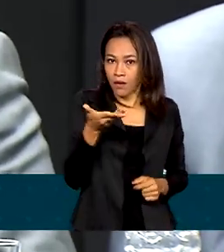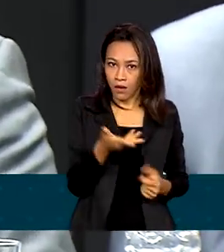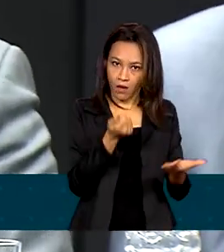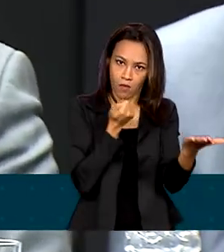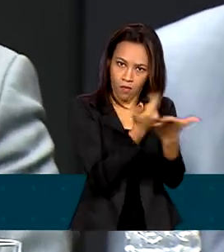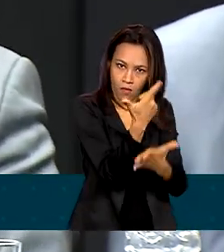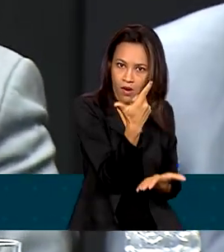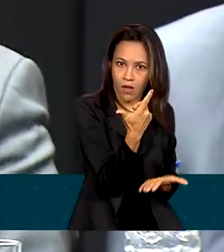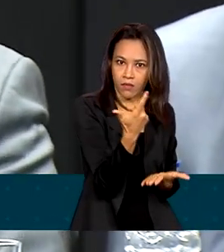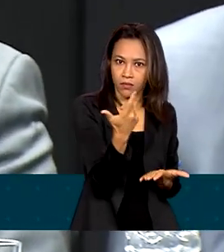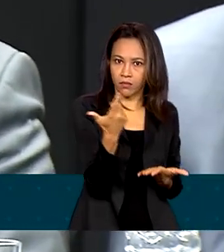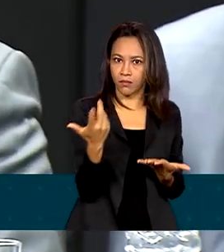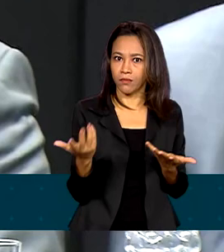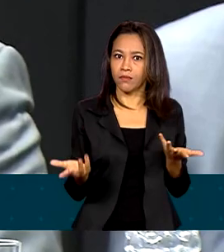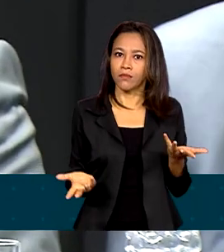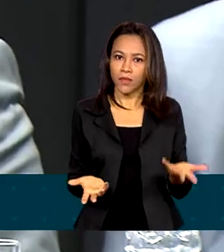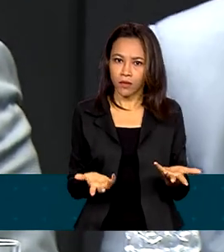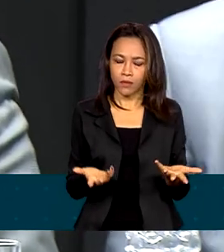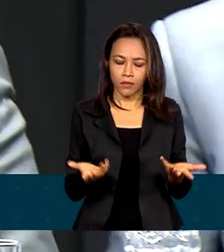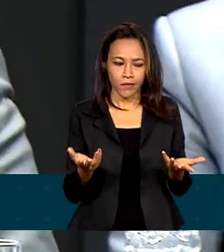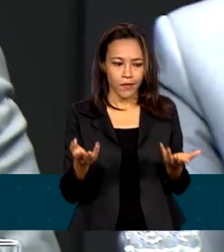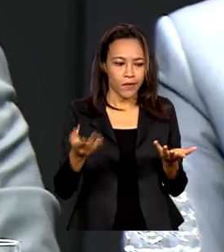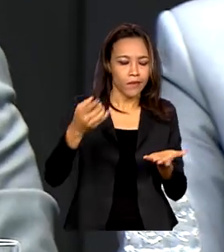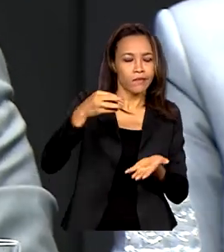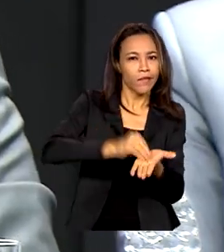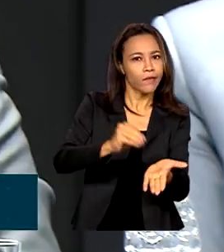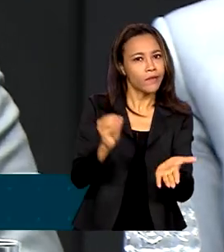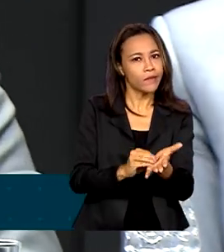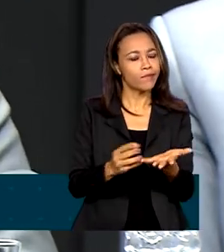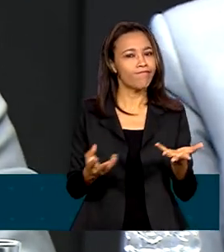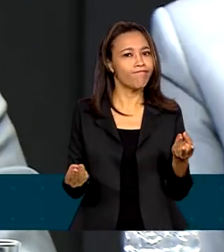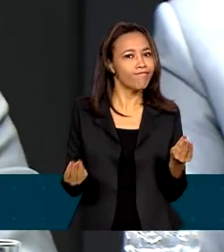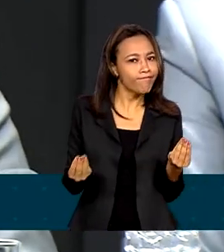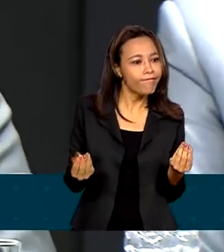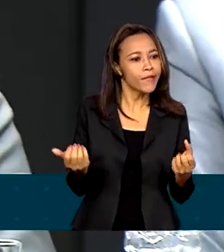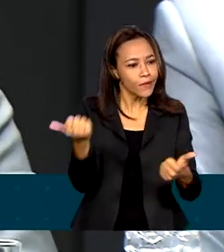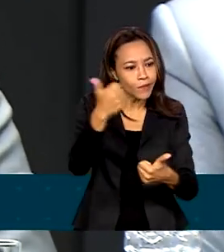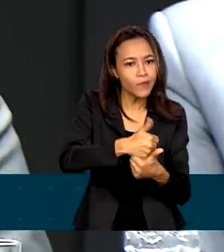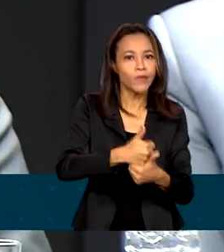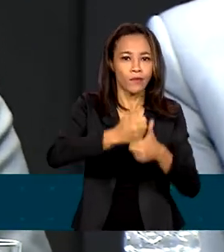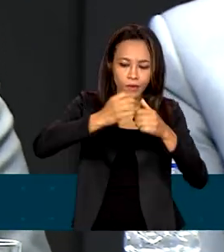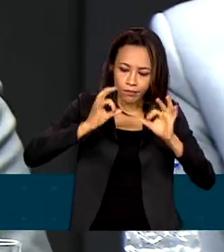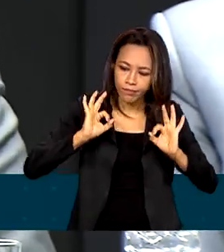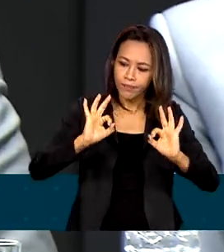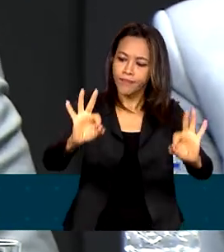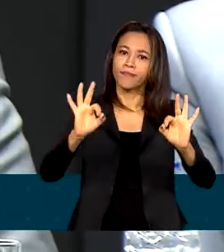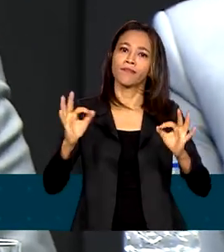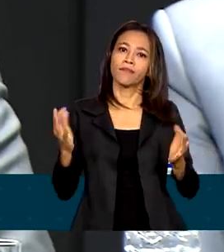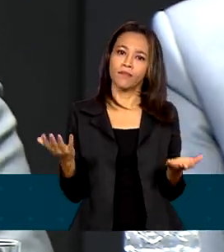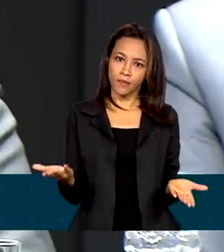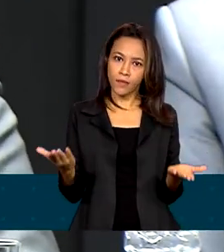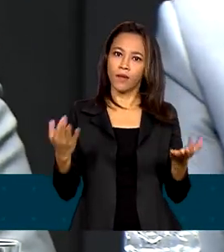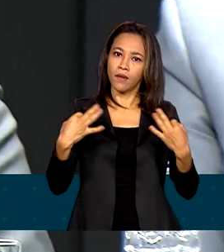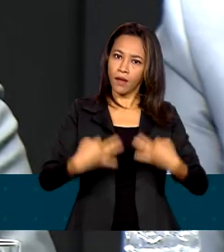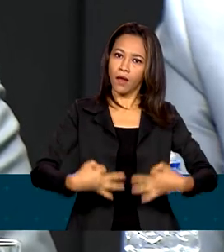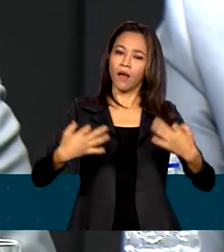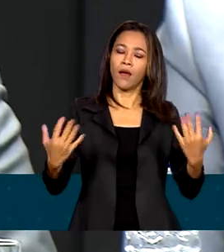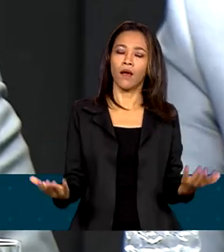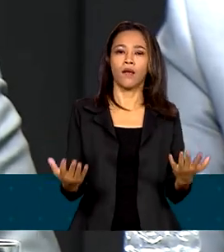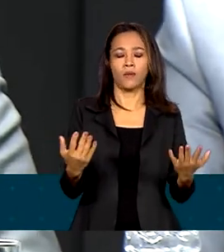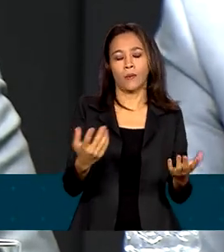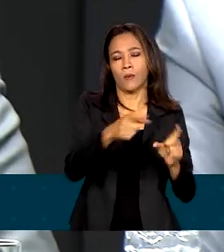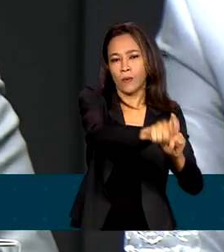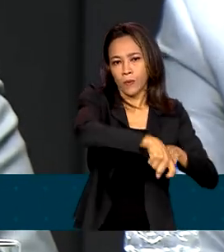um mascaramento dessa compra que a gente tem que substituir pela compra efetiva da agricultura